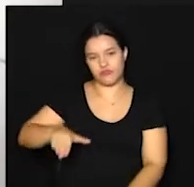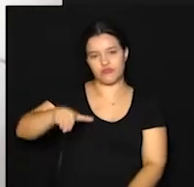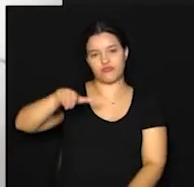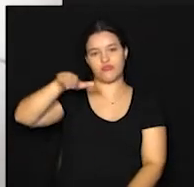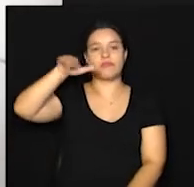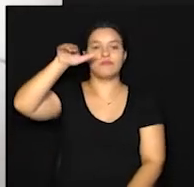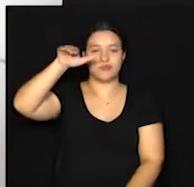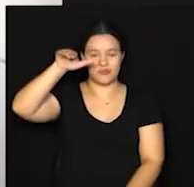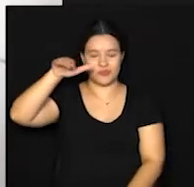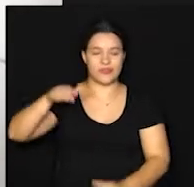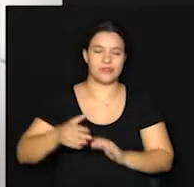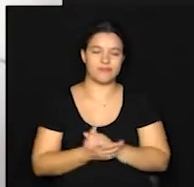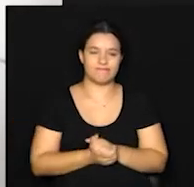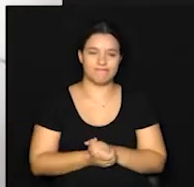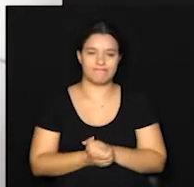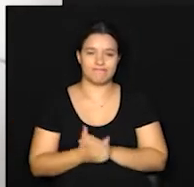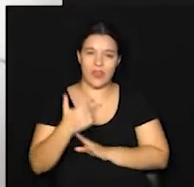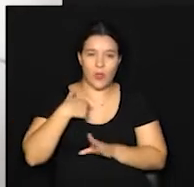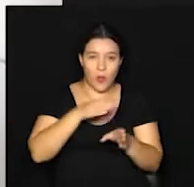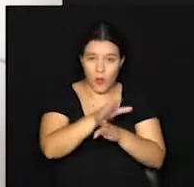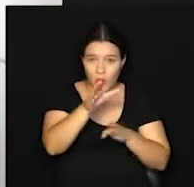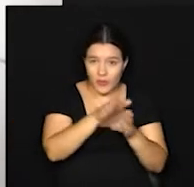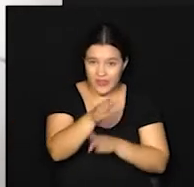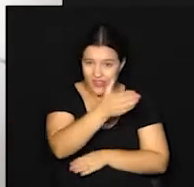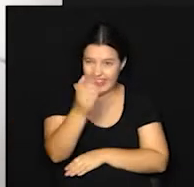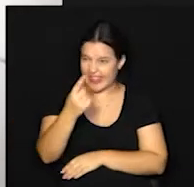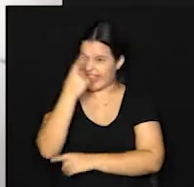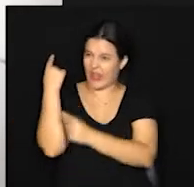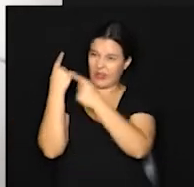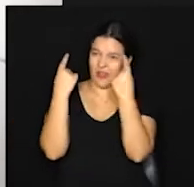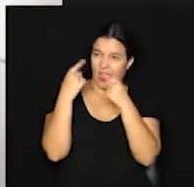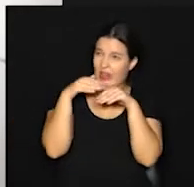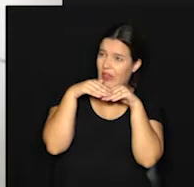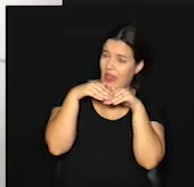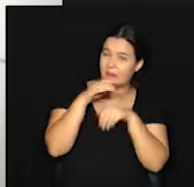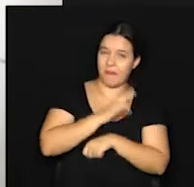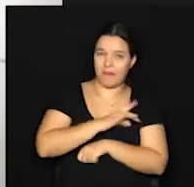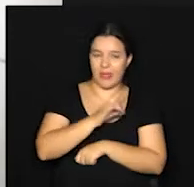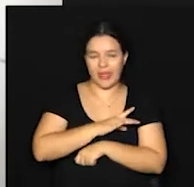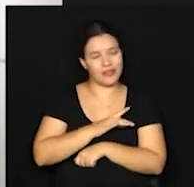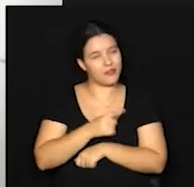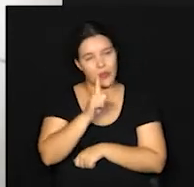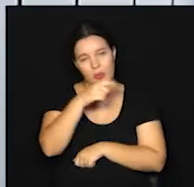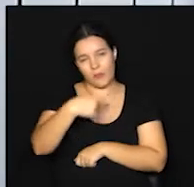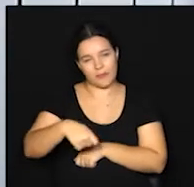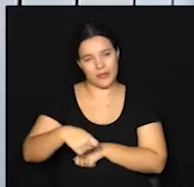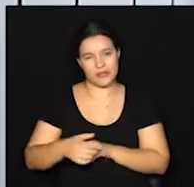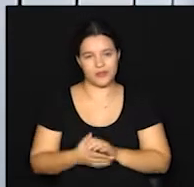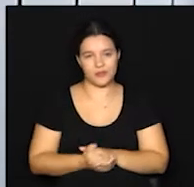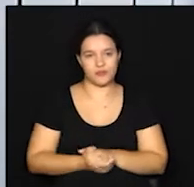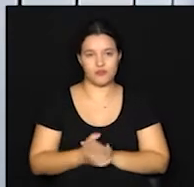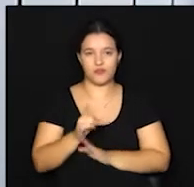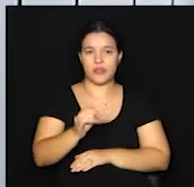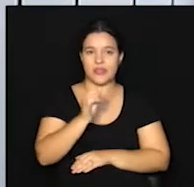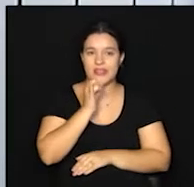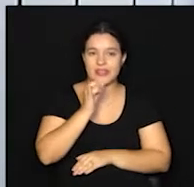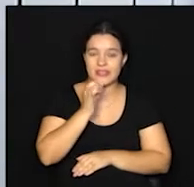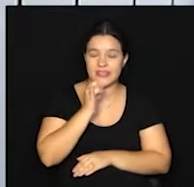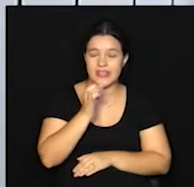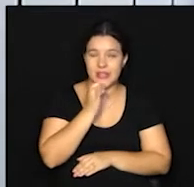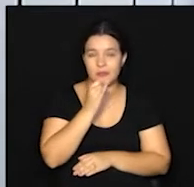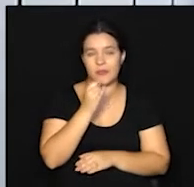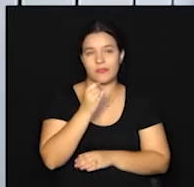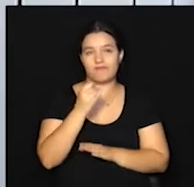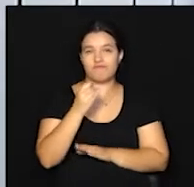vida adulta. E eu acho que é o que eu recomendo a todo mundo, não aceitar os nãos. Tá. Ô Silvinha, você é um exemplo para